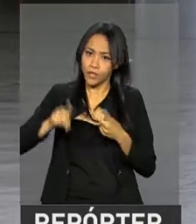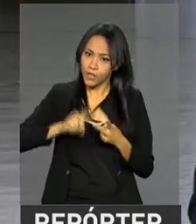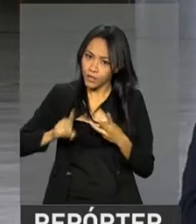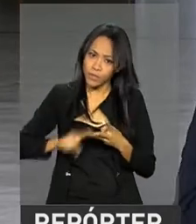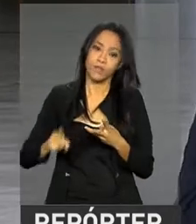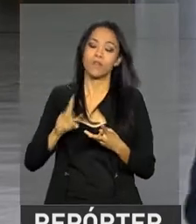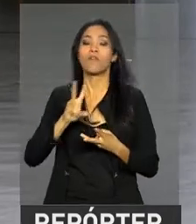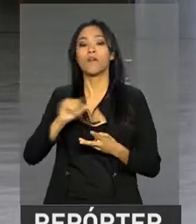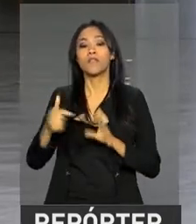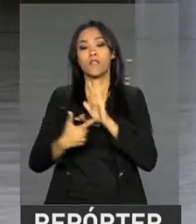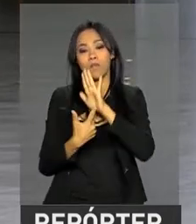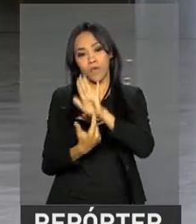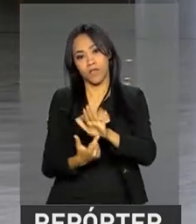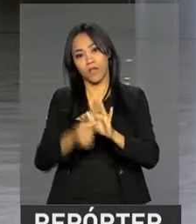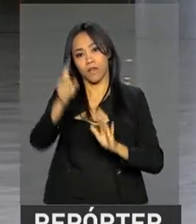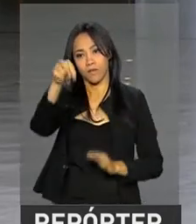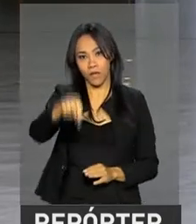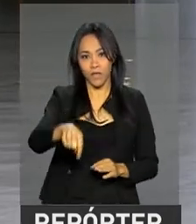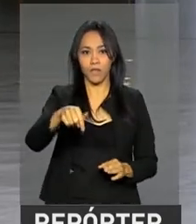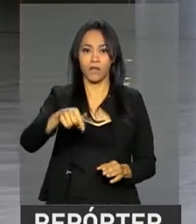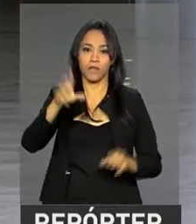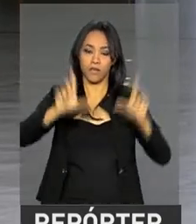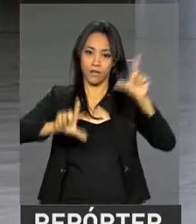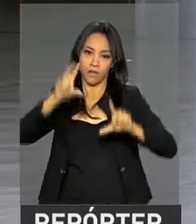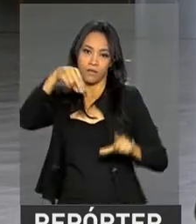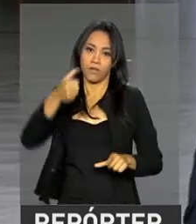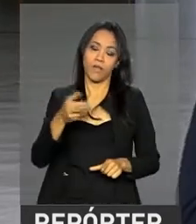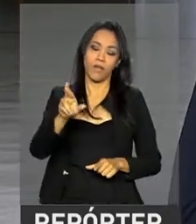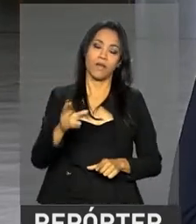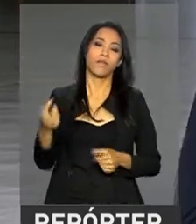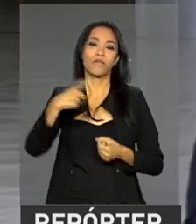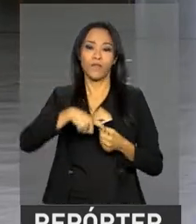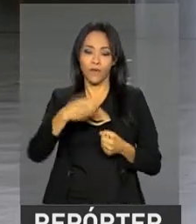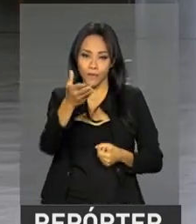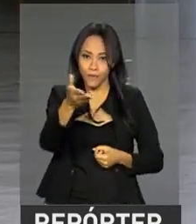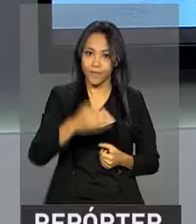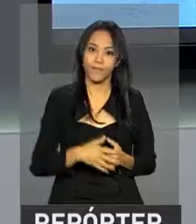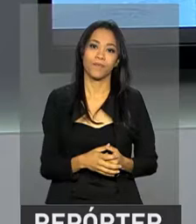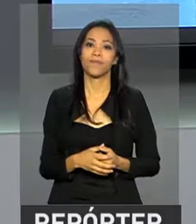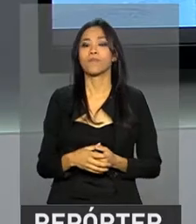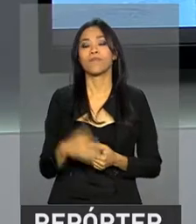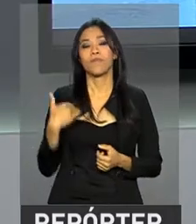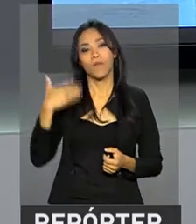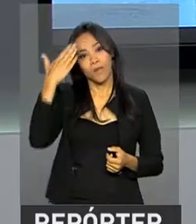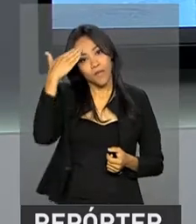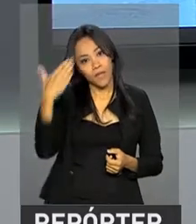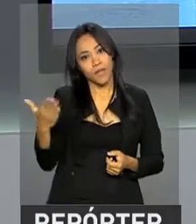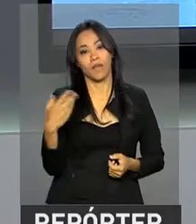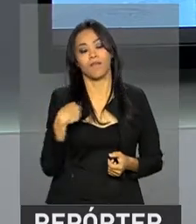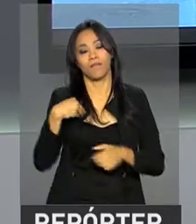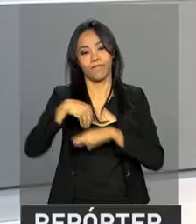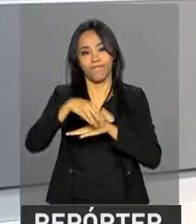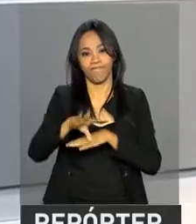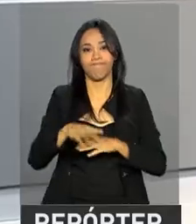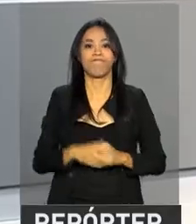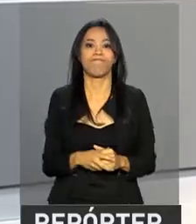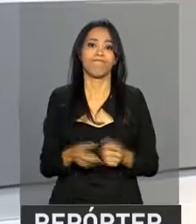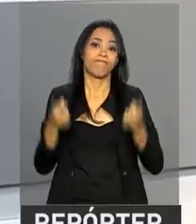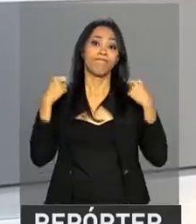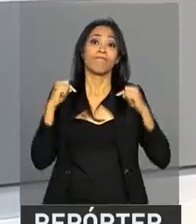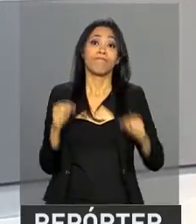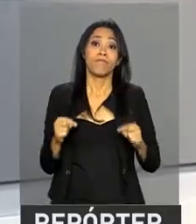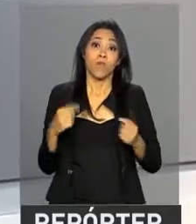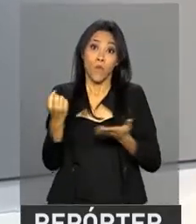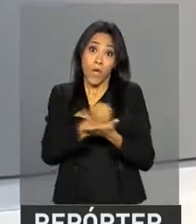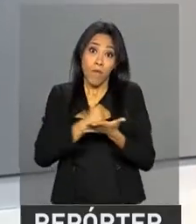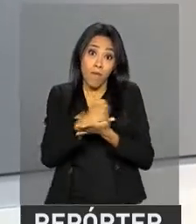cerimônia vai ser transmitida ao vivo aqui na TV NBR. Volto com você aí no estúdio, Carla. Obrigada, João Pedro, pelas suas informações. Um